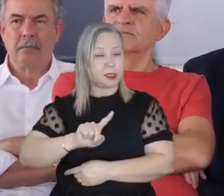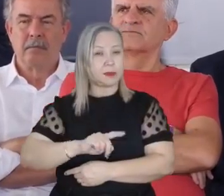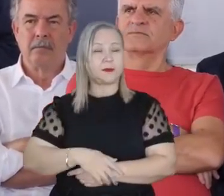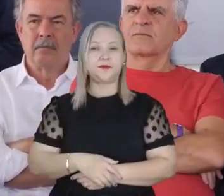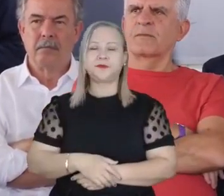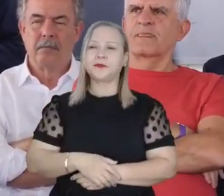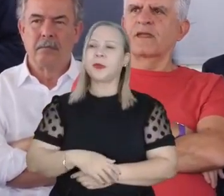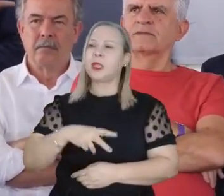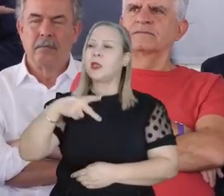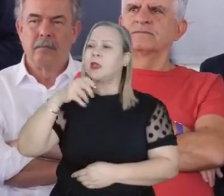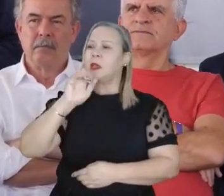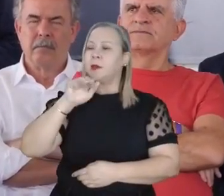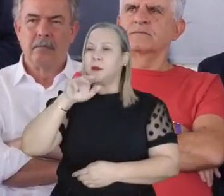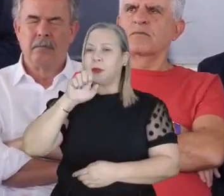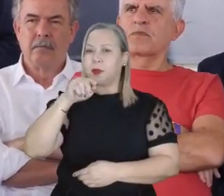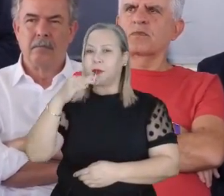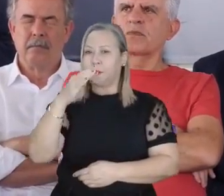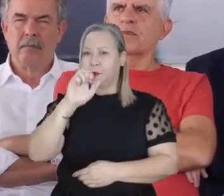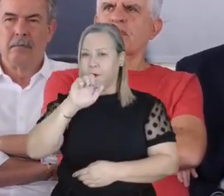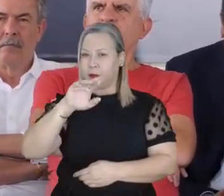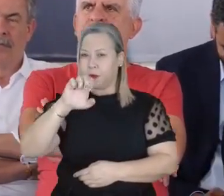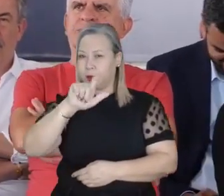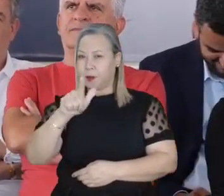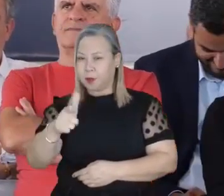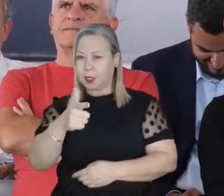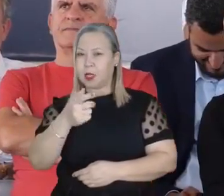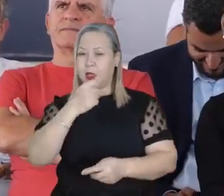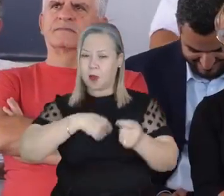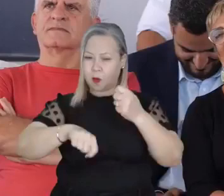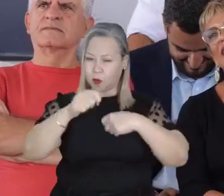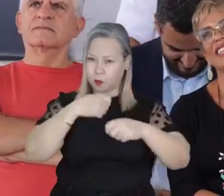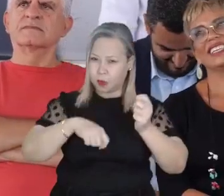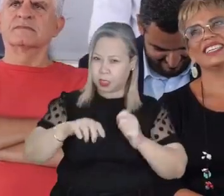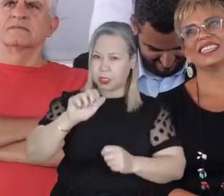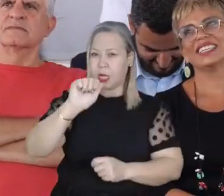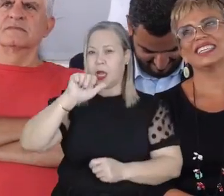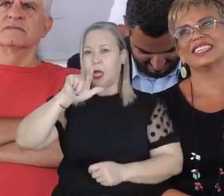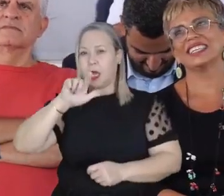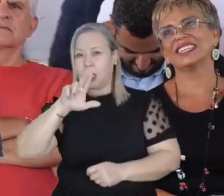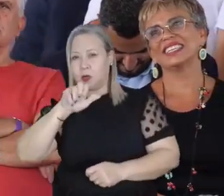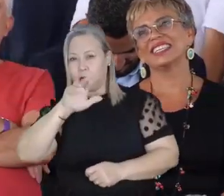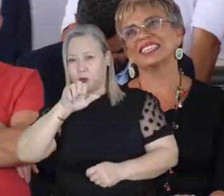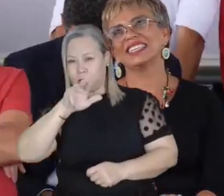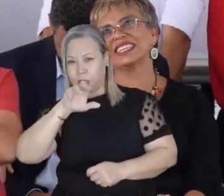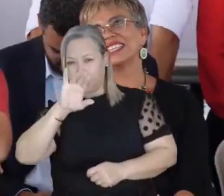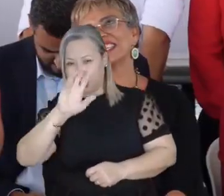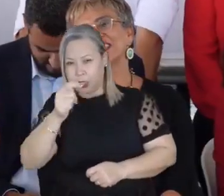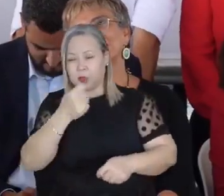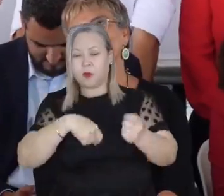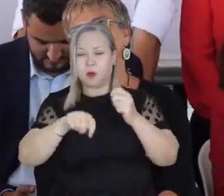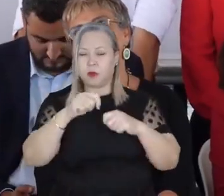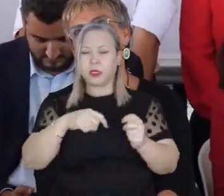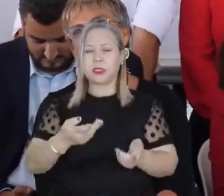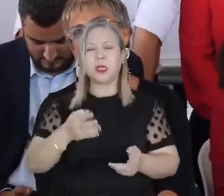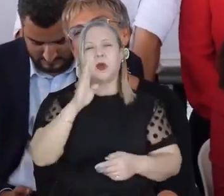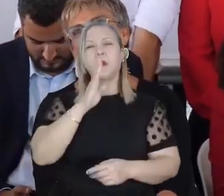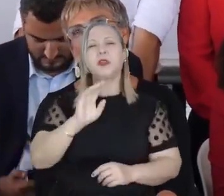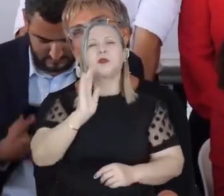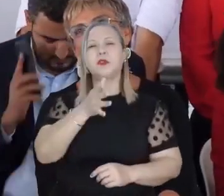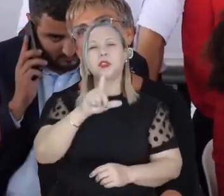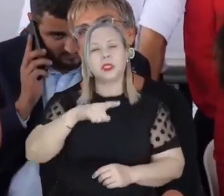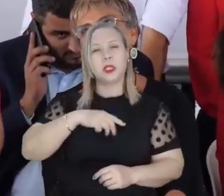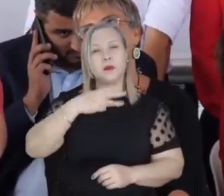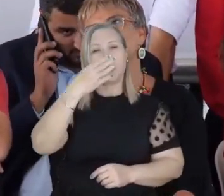Luizio Mercadante, que é economista, o Brasil já chegou a ter 30% do seu PIB,